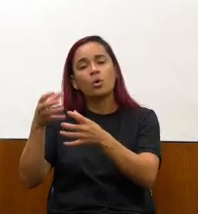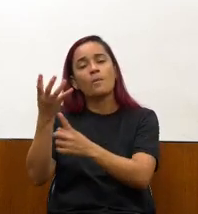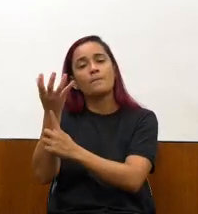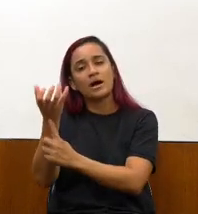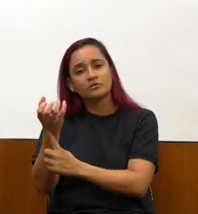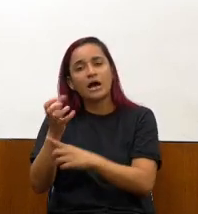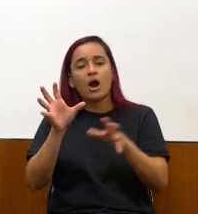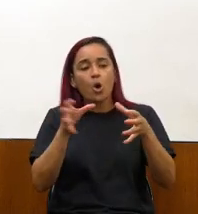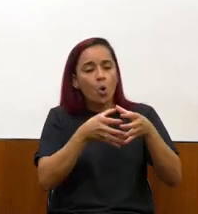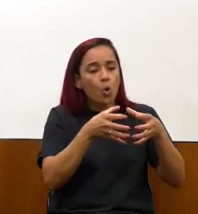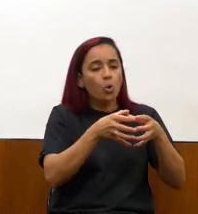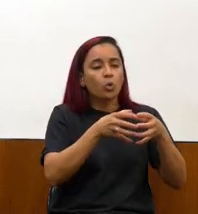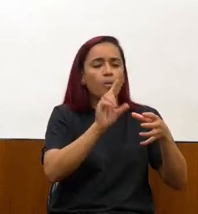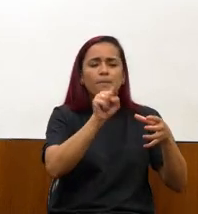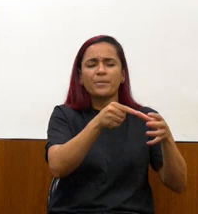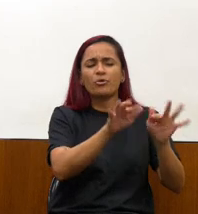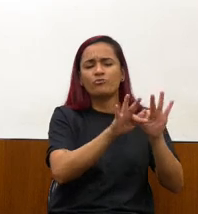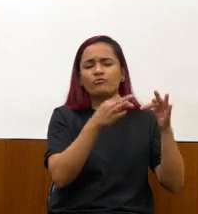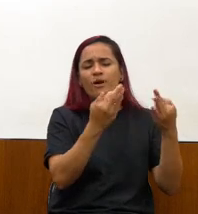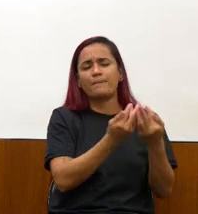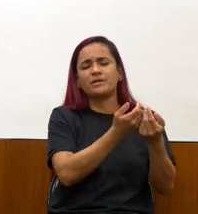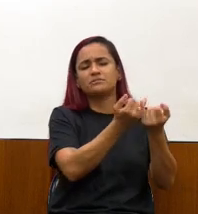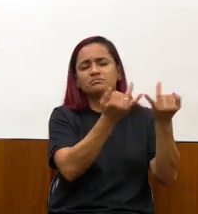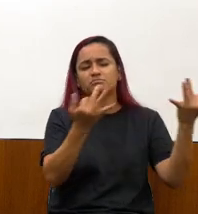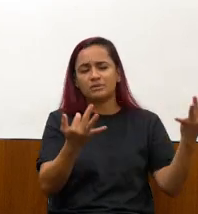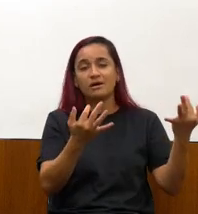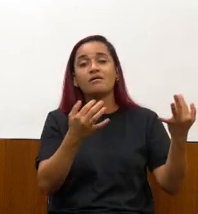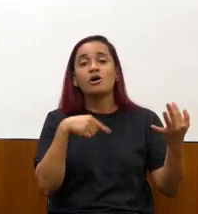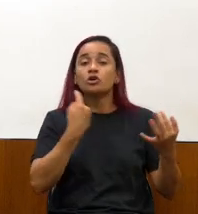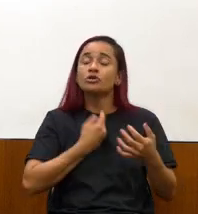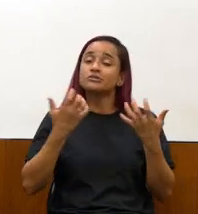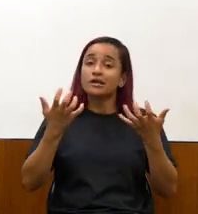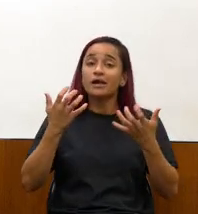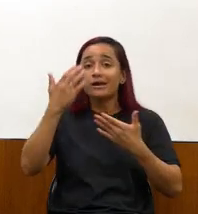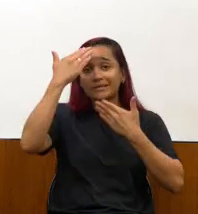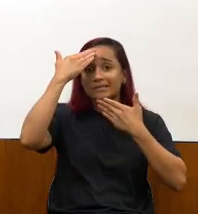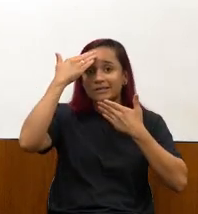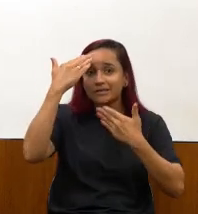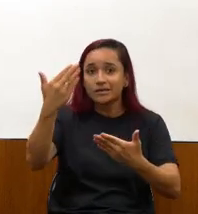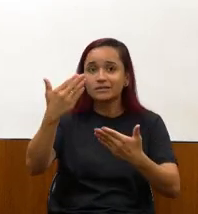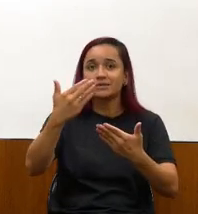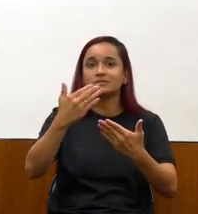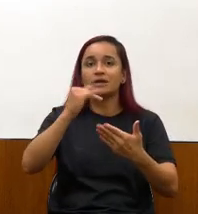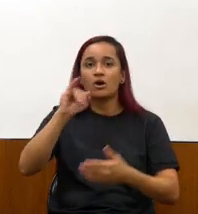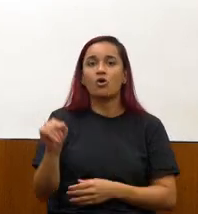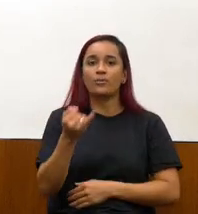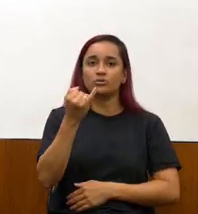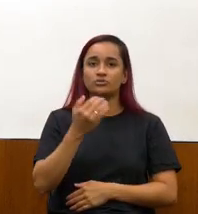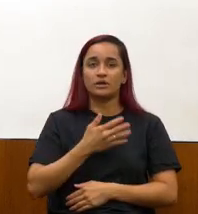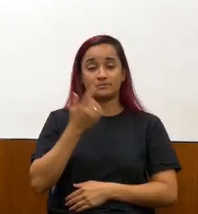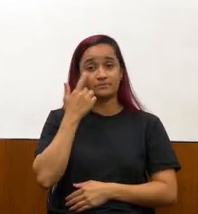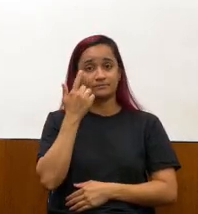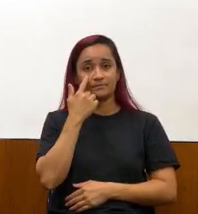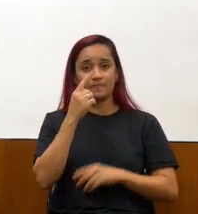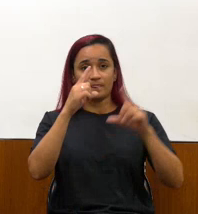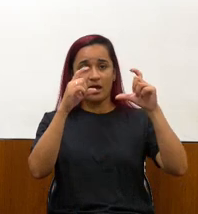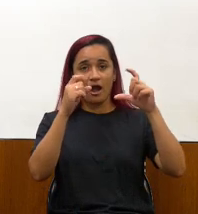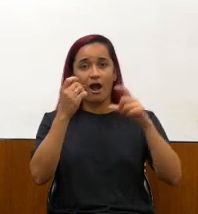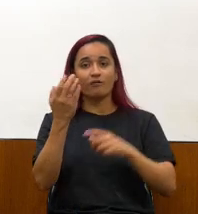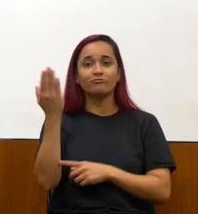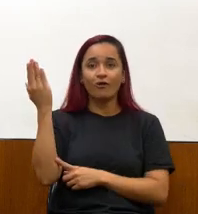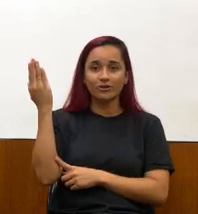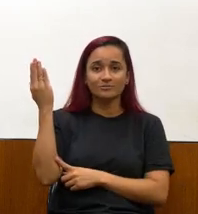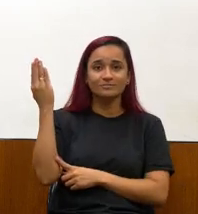famílias, agradeço demais a oportunidade da gente poder estar aqui falando, essa é a minha mãe que eu tanto falo sempre, e obrigado